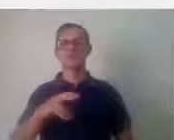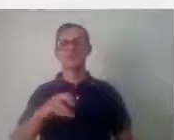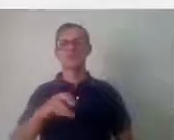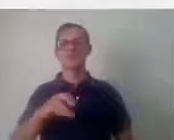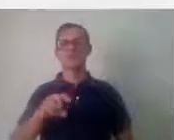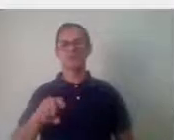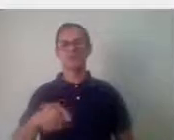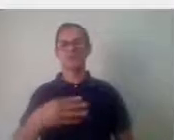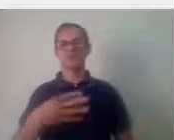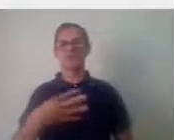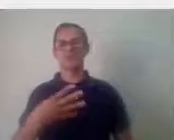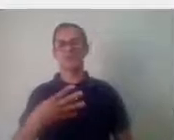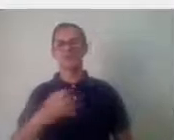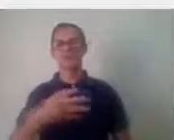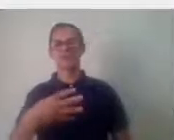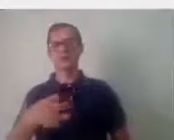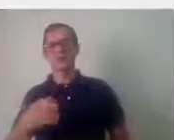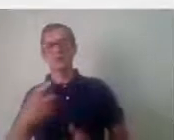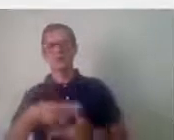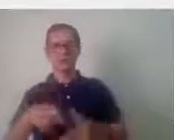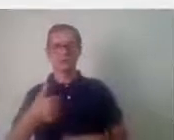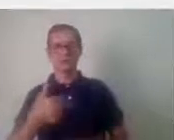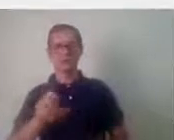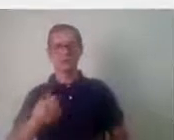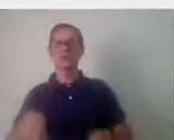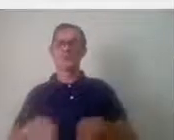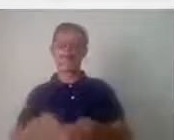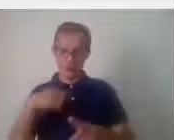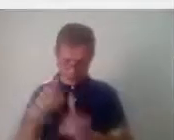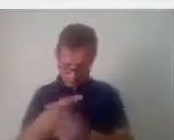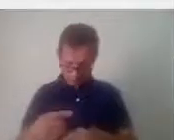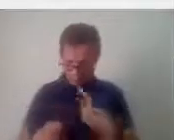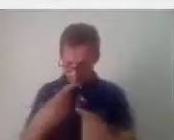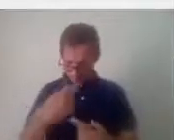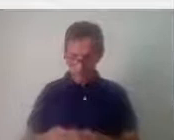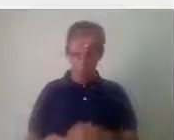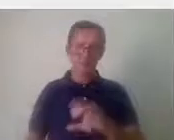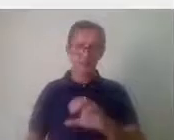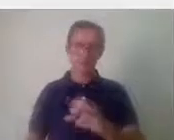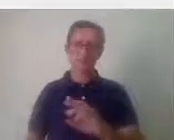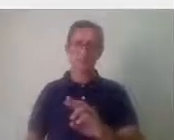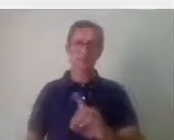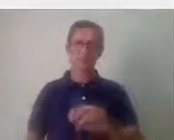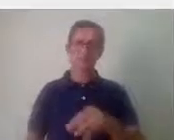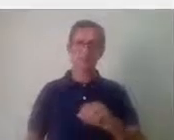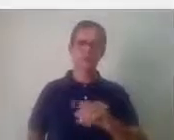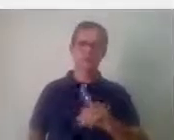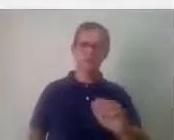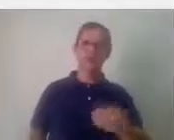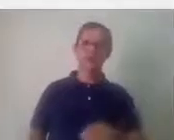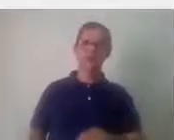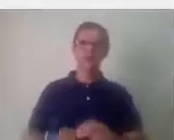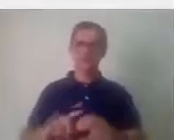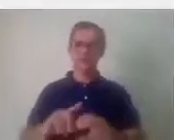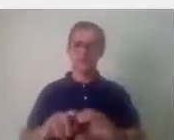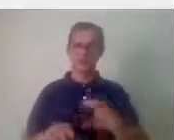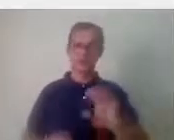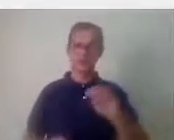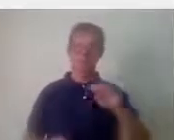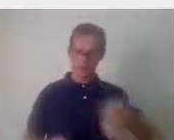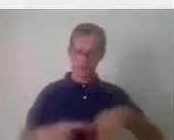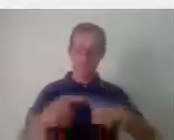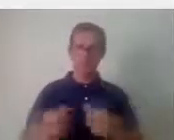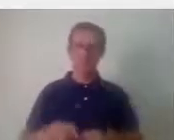sobre 15. Acabou aqui? Não. A gente precisa encontrar qual que é a coordenada. A coordenada do centro de massa